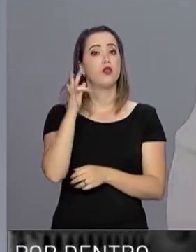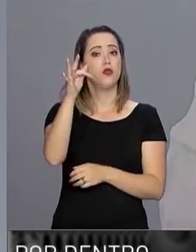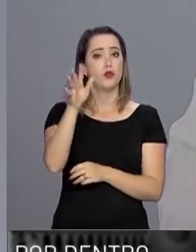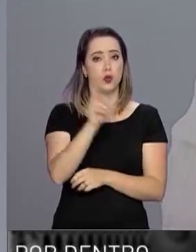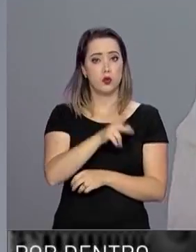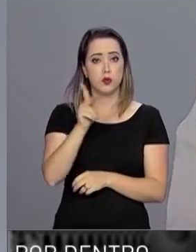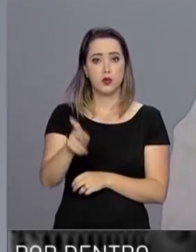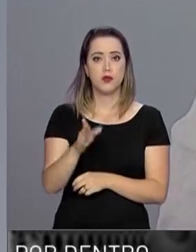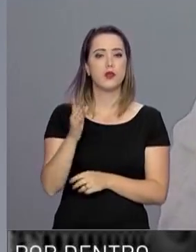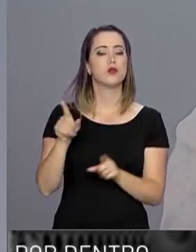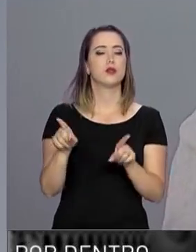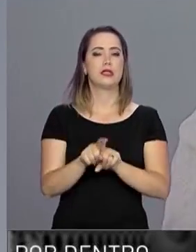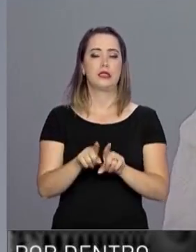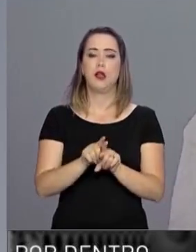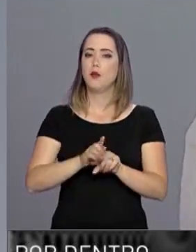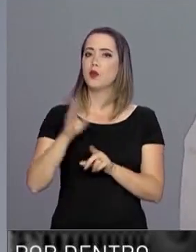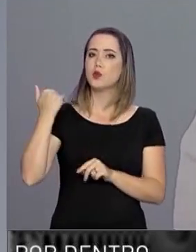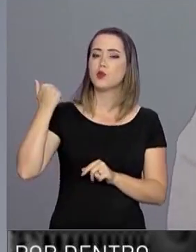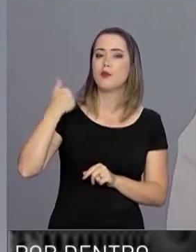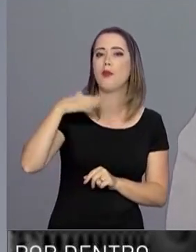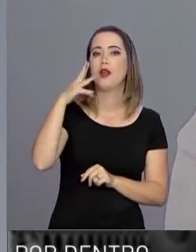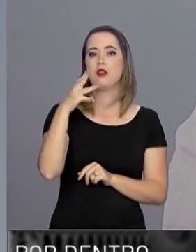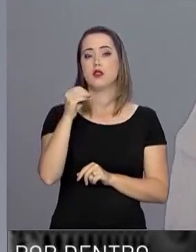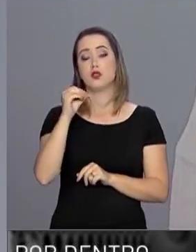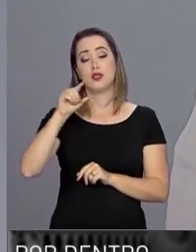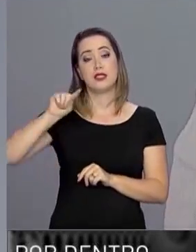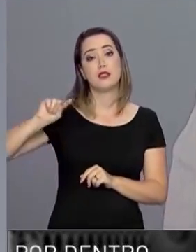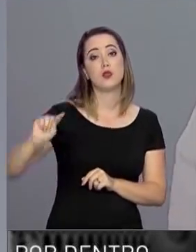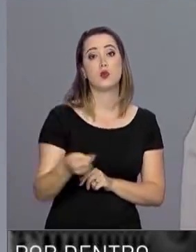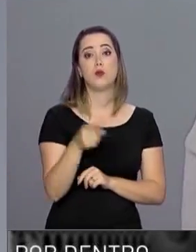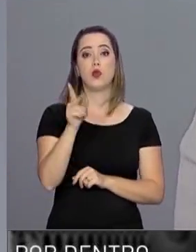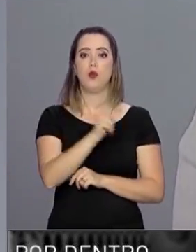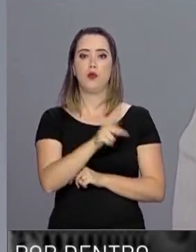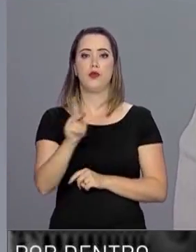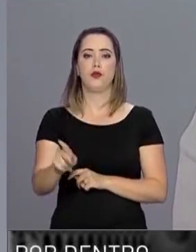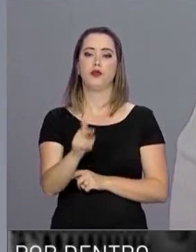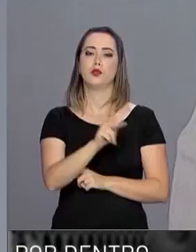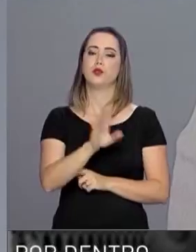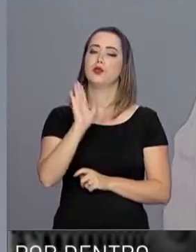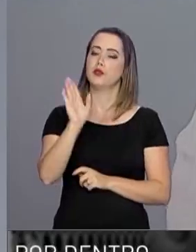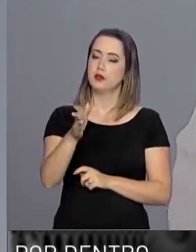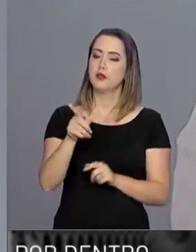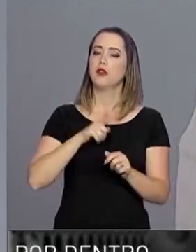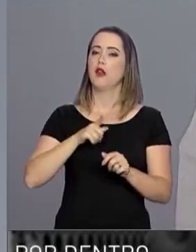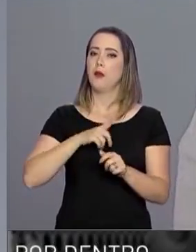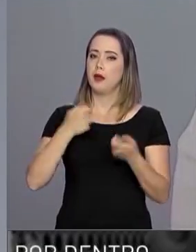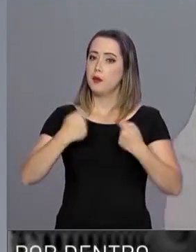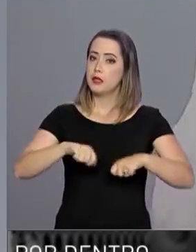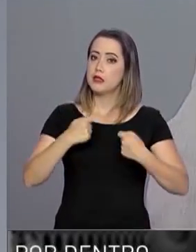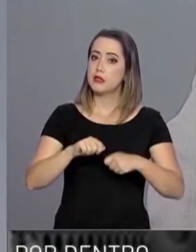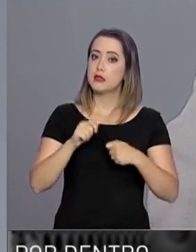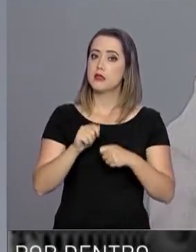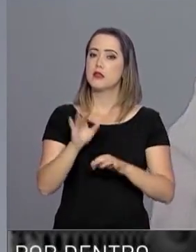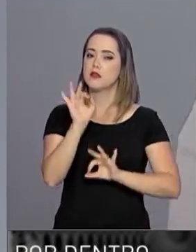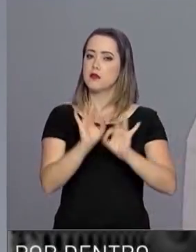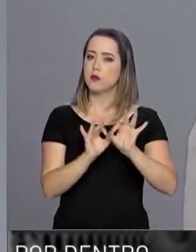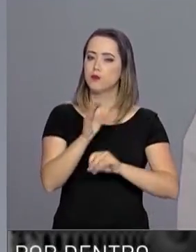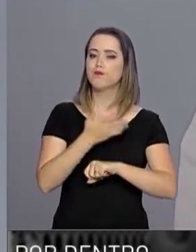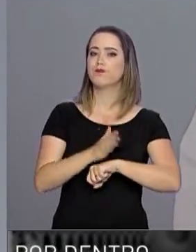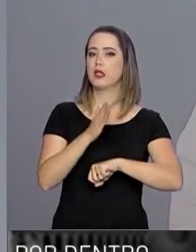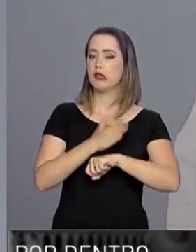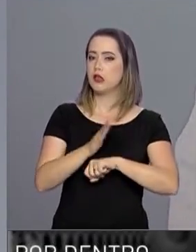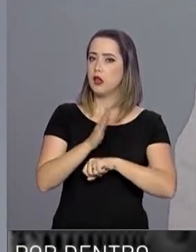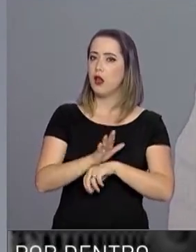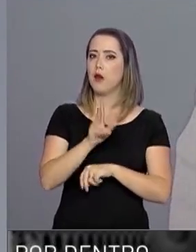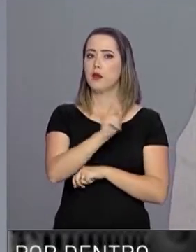mais de 300 mil professores que já estão lá e que precisam também desse suporte. Nós temos o apoio para